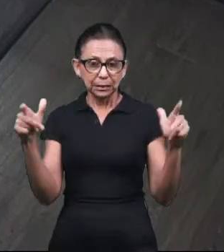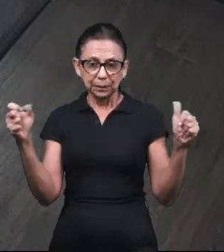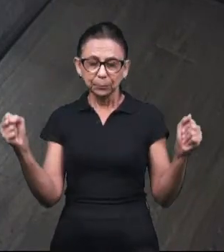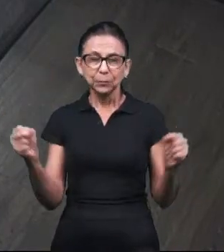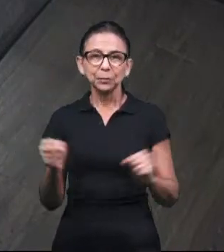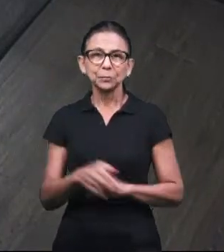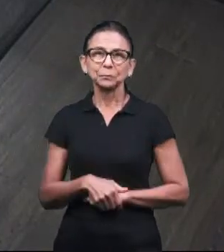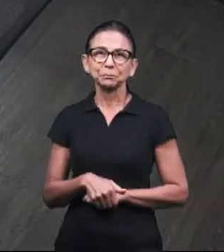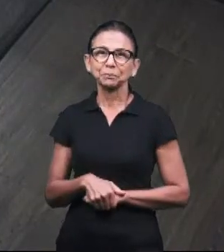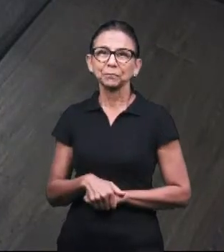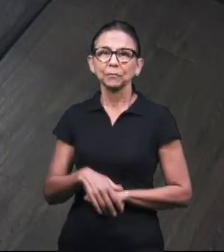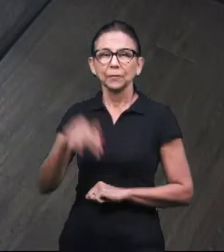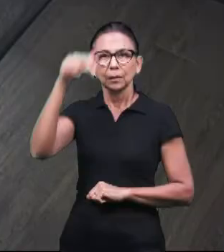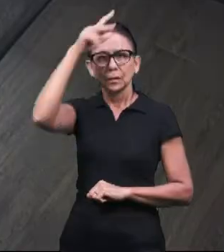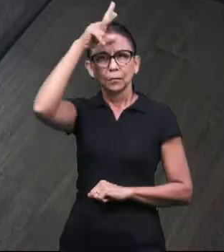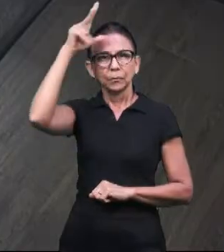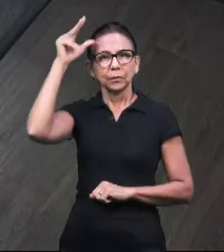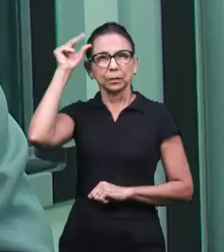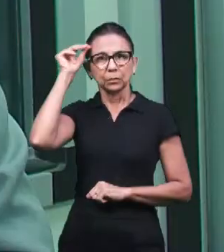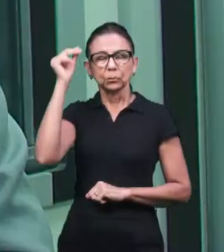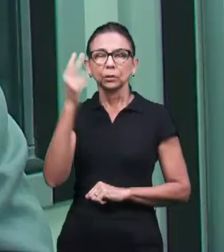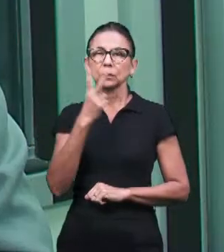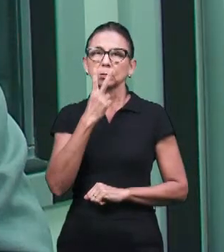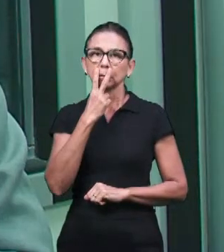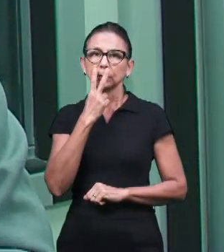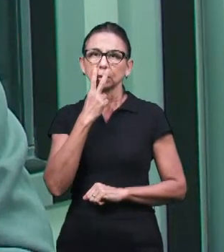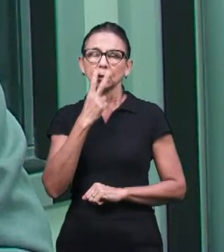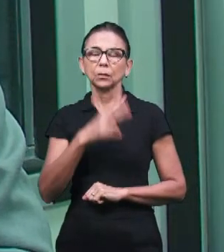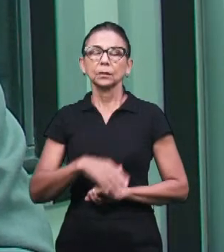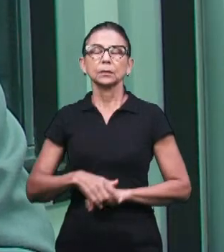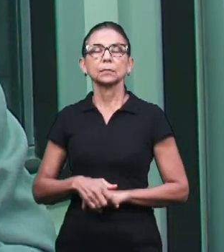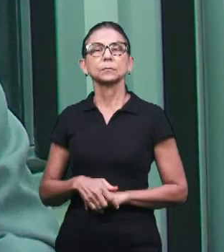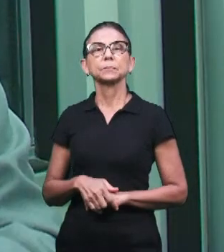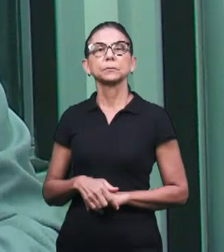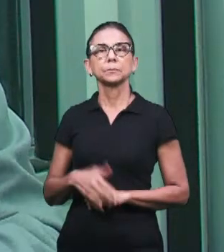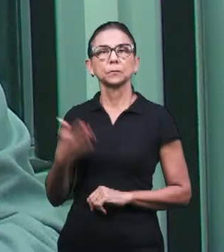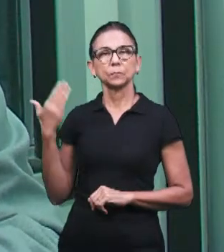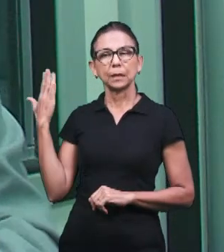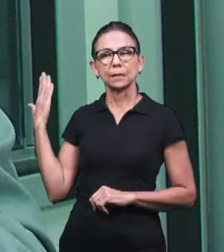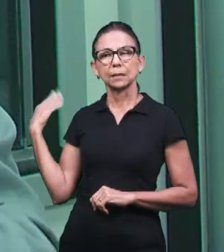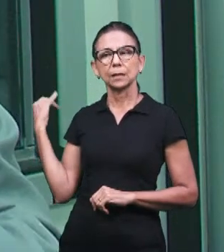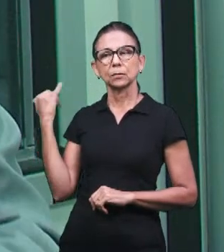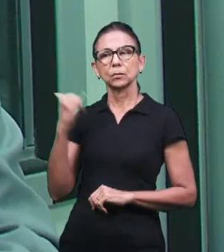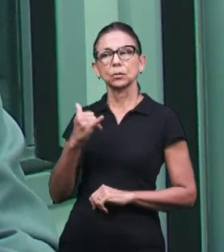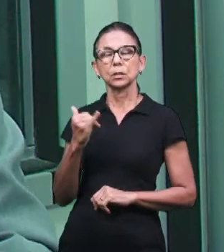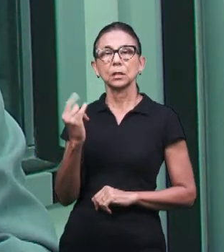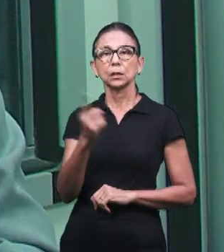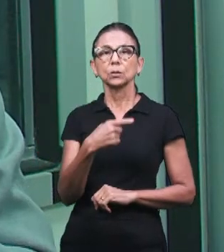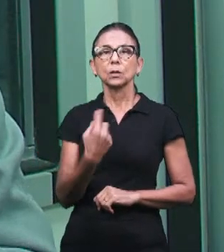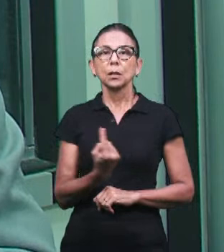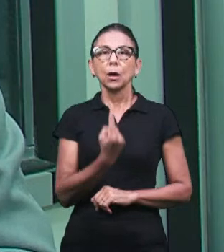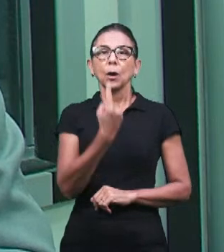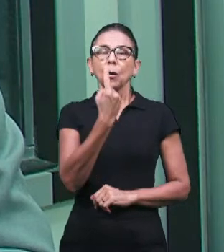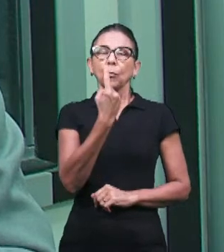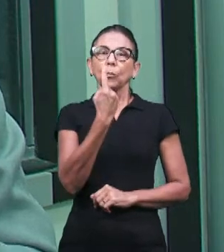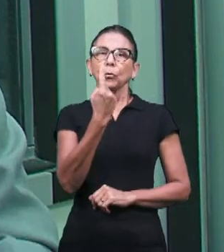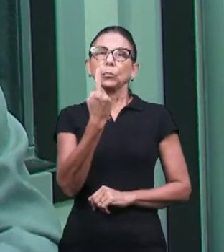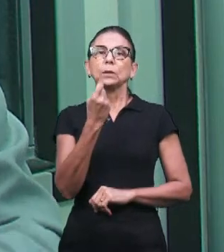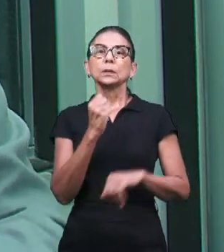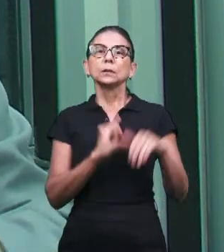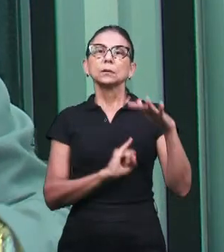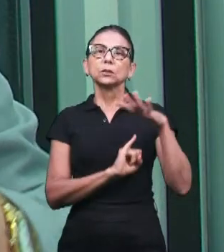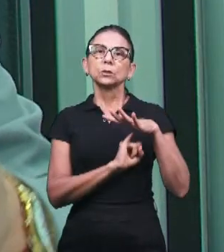de Vitória nos disse, através do prefeito à época, que nós éramos a única instituição que tinha usado aquele